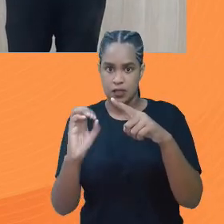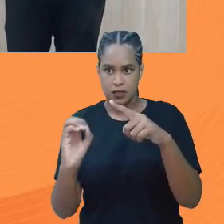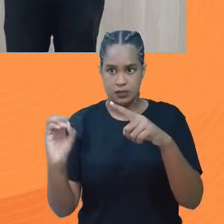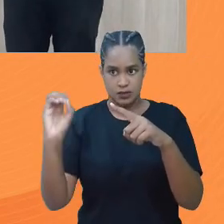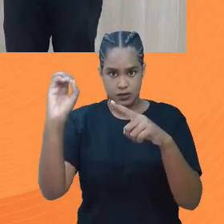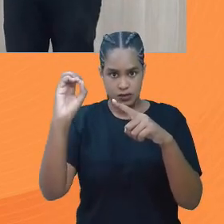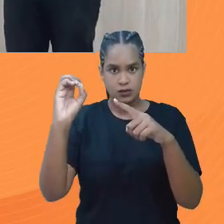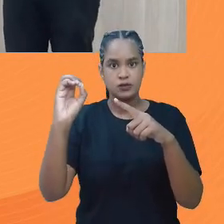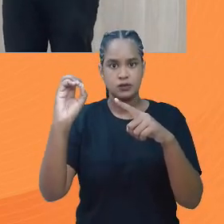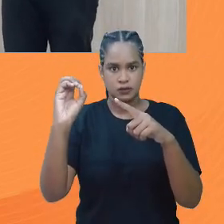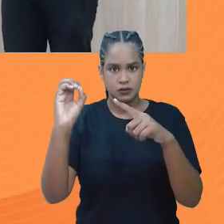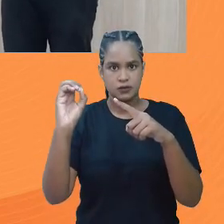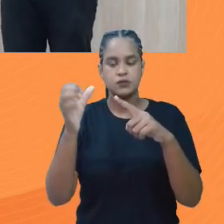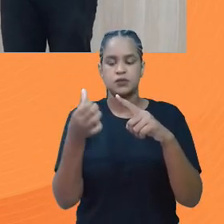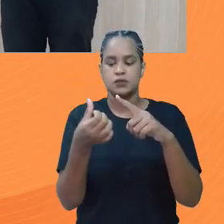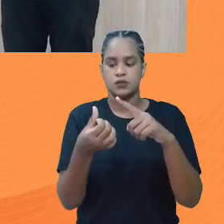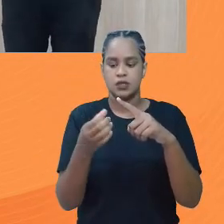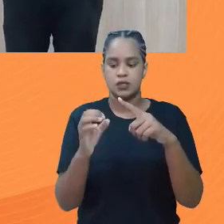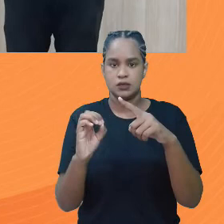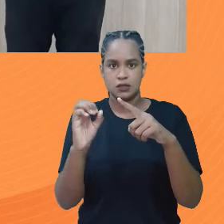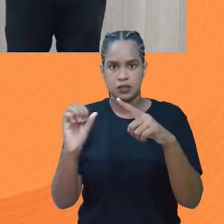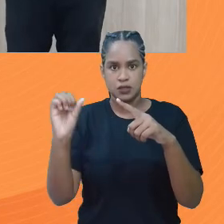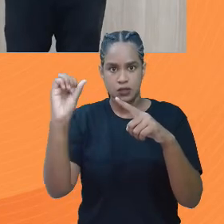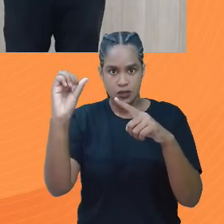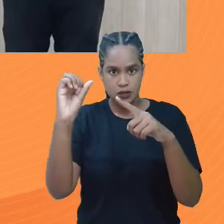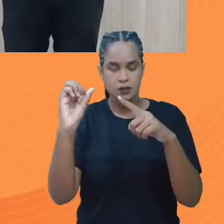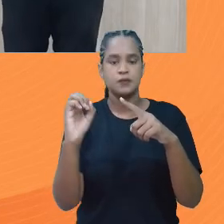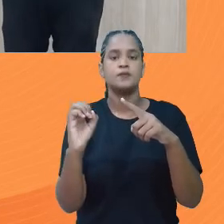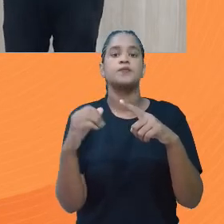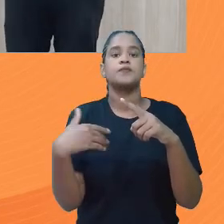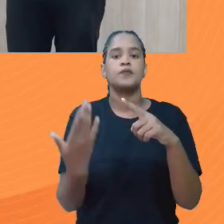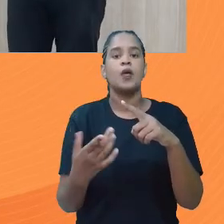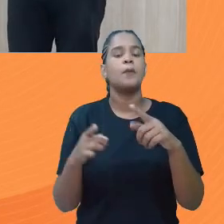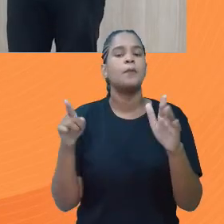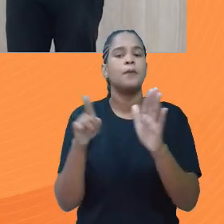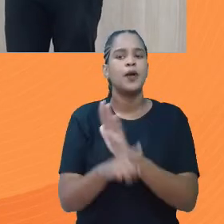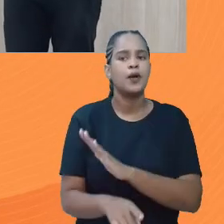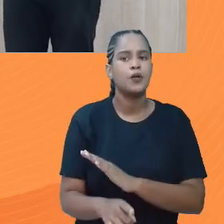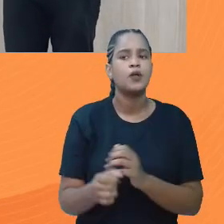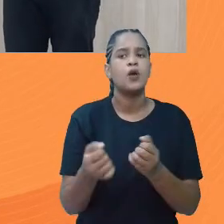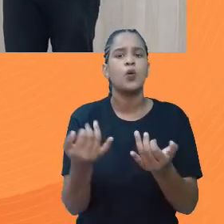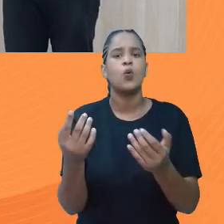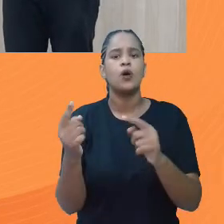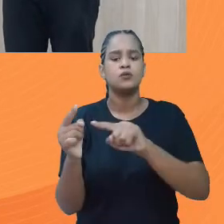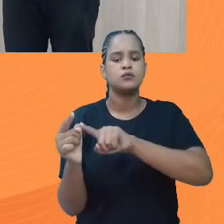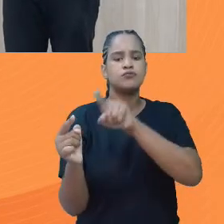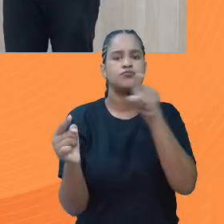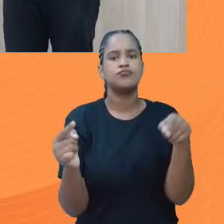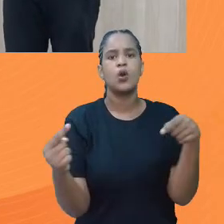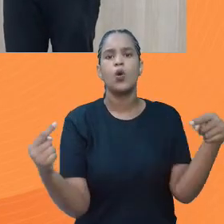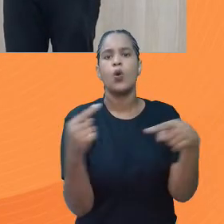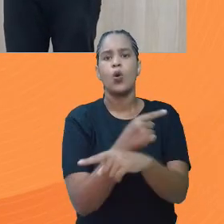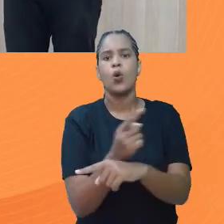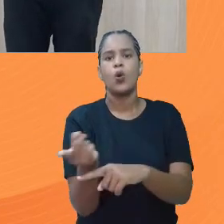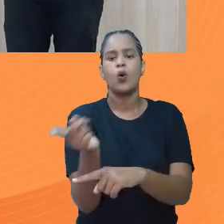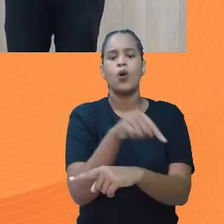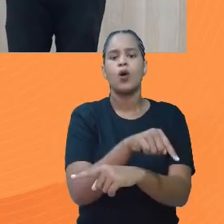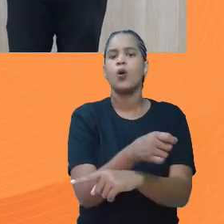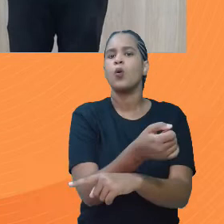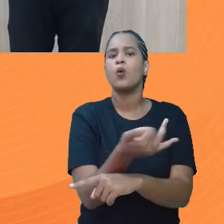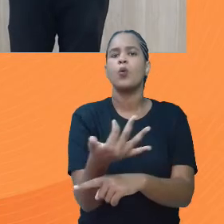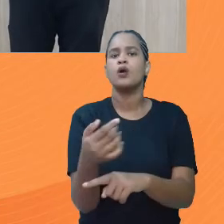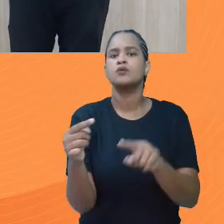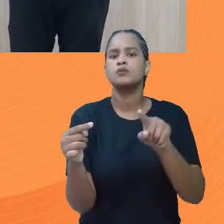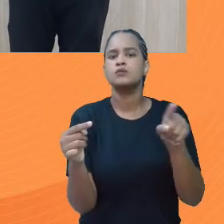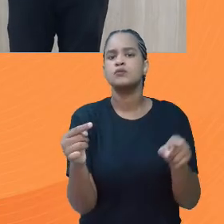abertura desse ângulo corresponde a 60 graus. A pergunta é a seguinte: quanto mede o valor desse outro ângulo que está